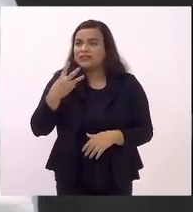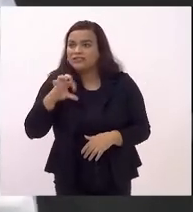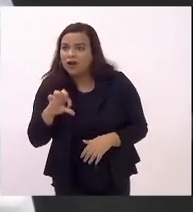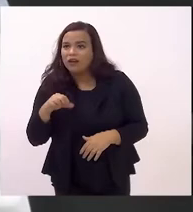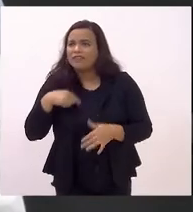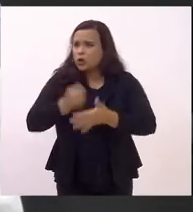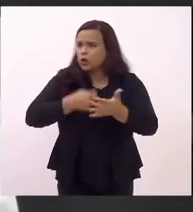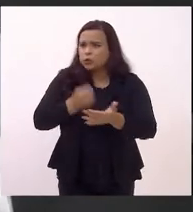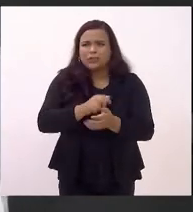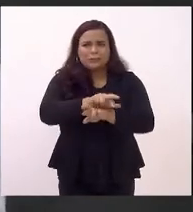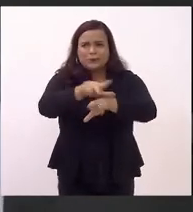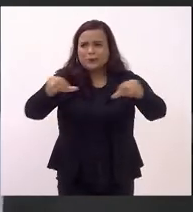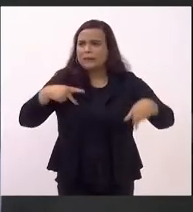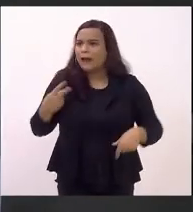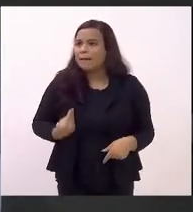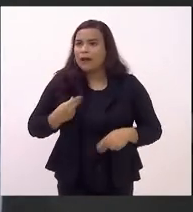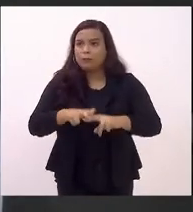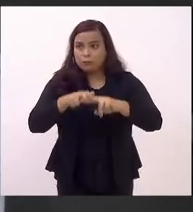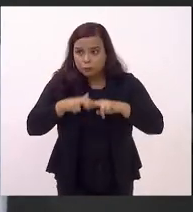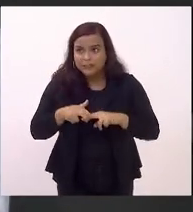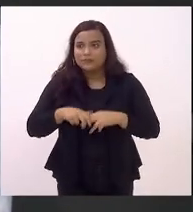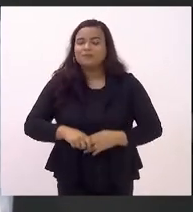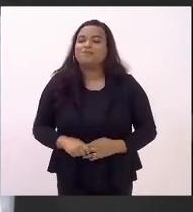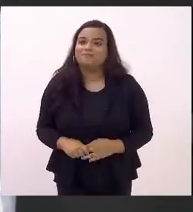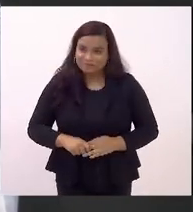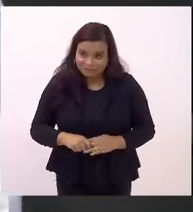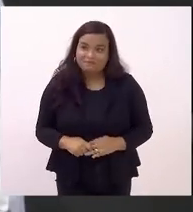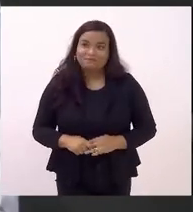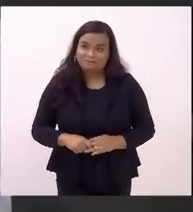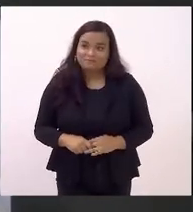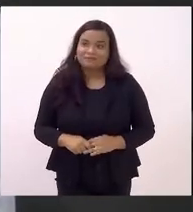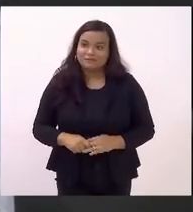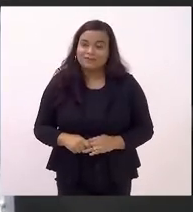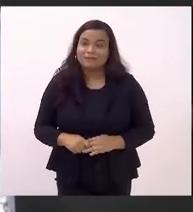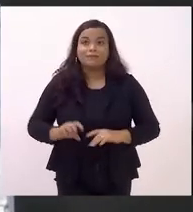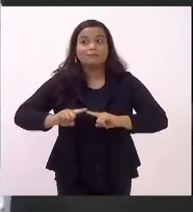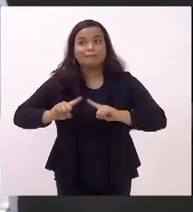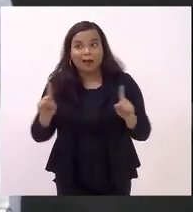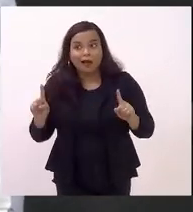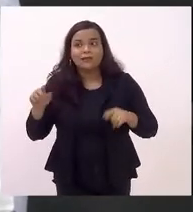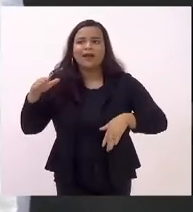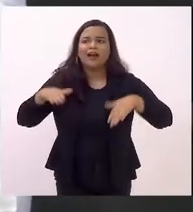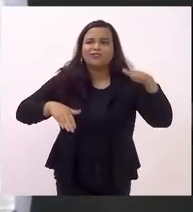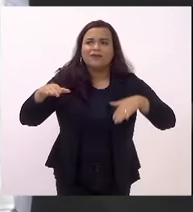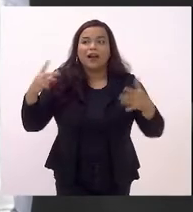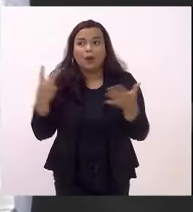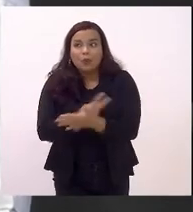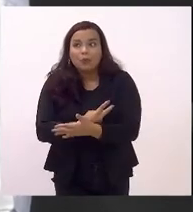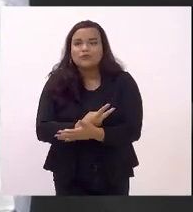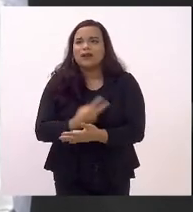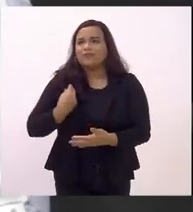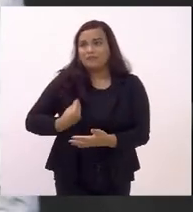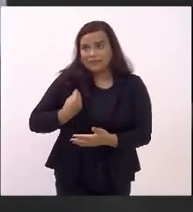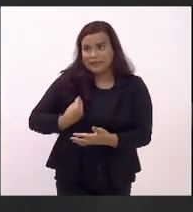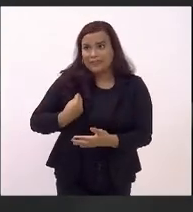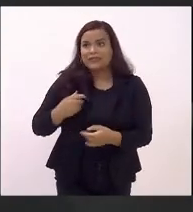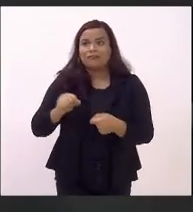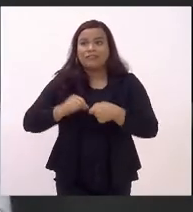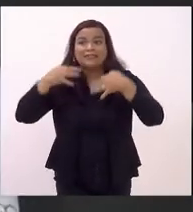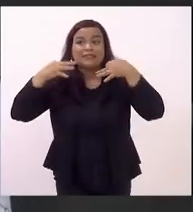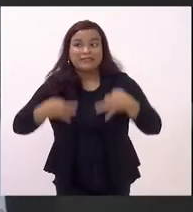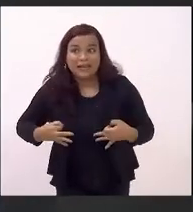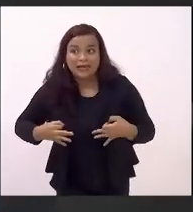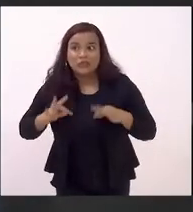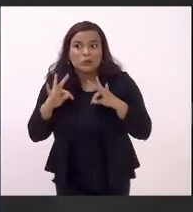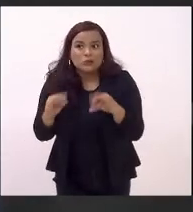vida se colocou. Mas na vida, às vezes, você não faz tudo correto como você